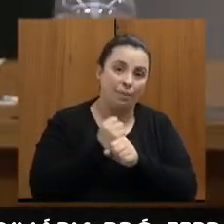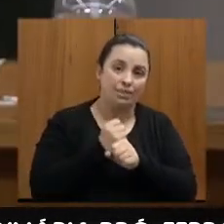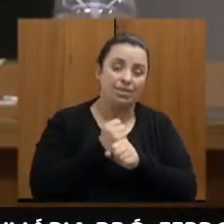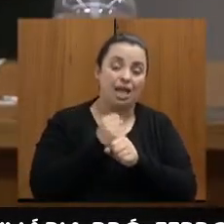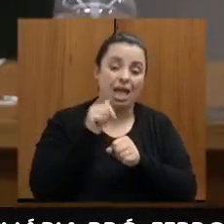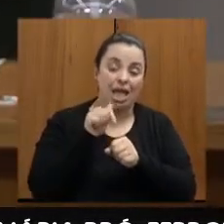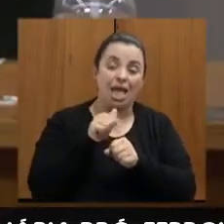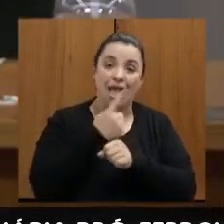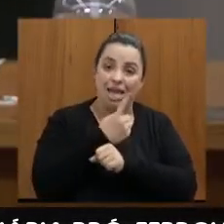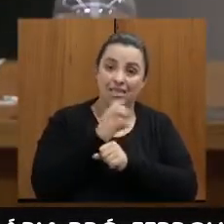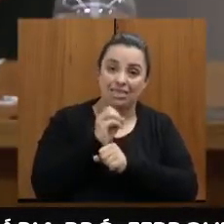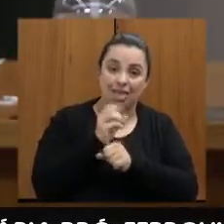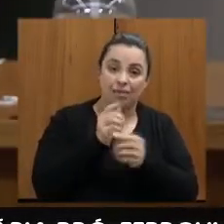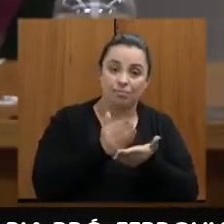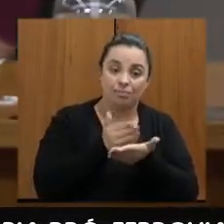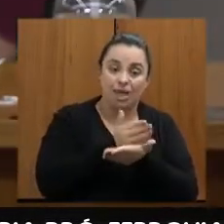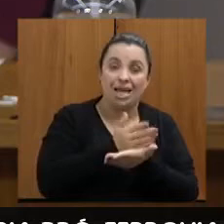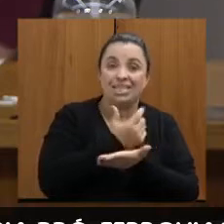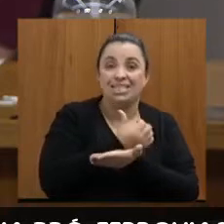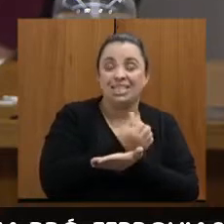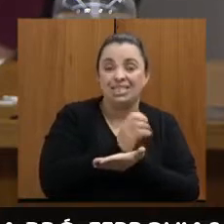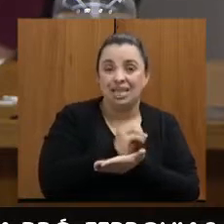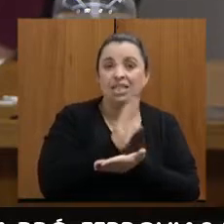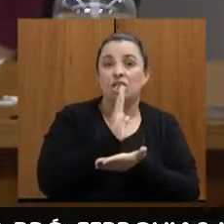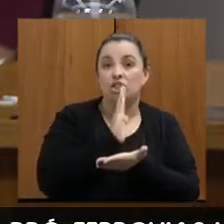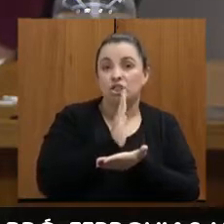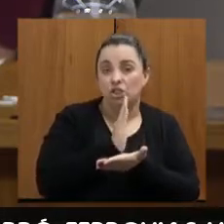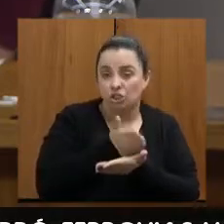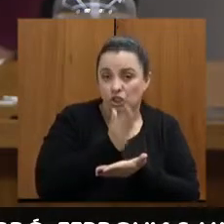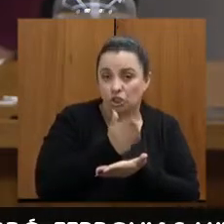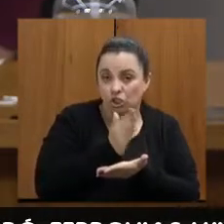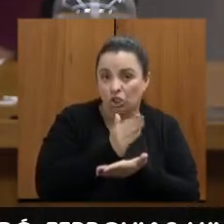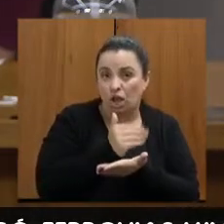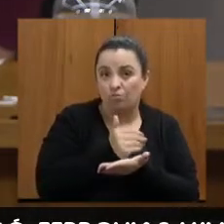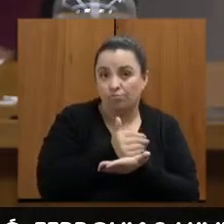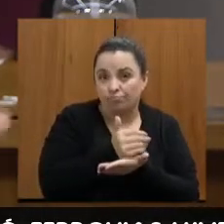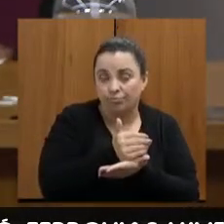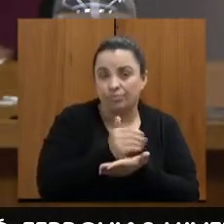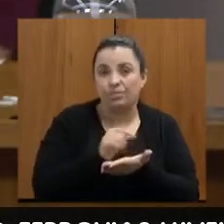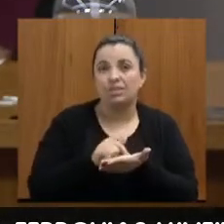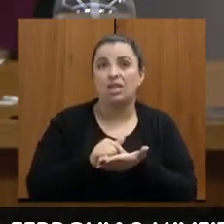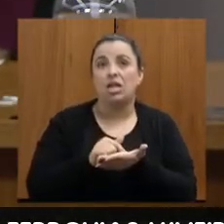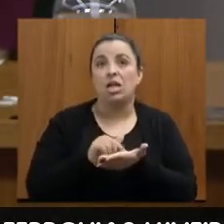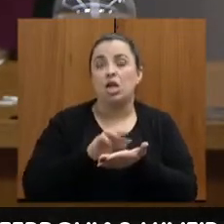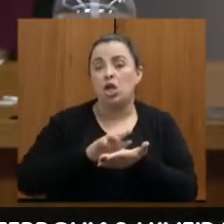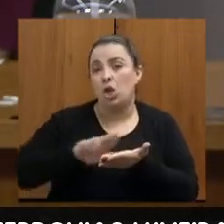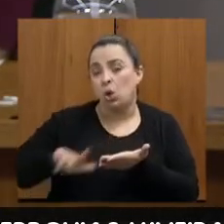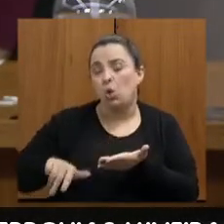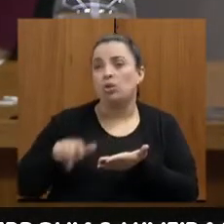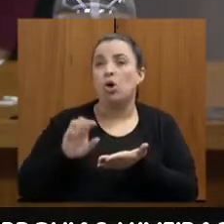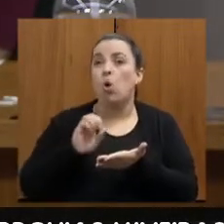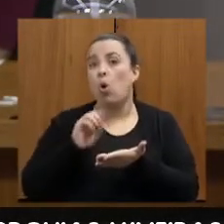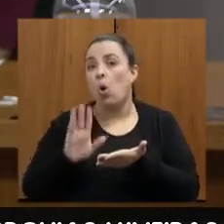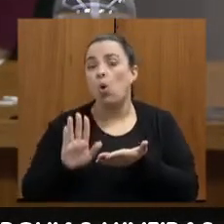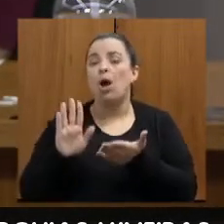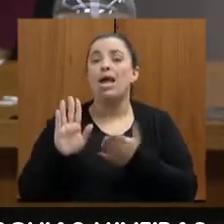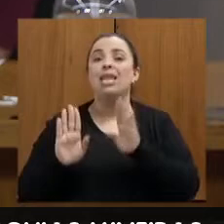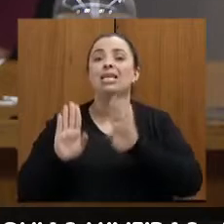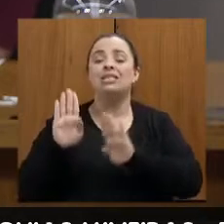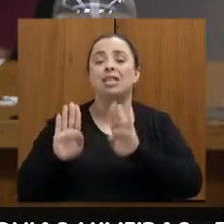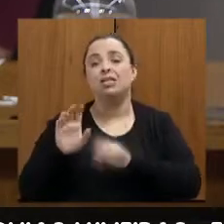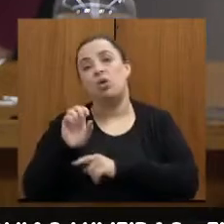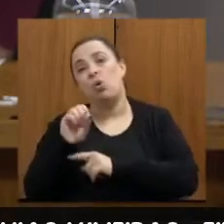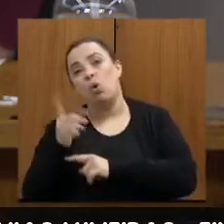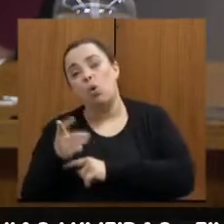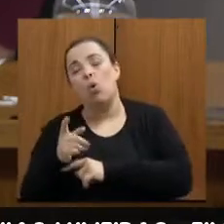andamento E o restante já em fase ou definir a licitação onde homologação se quer